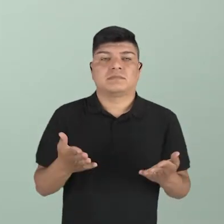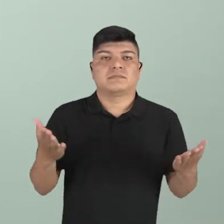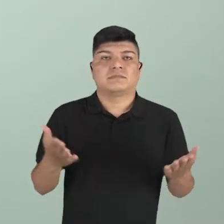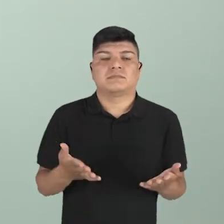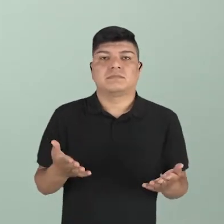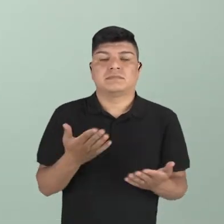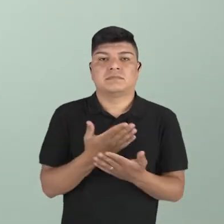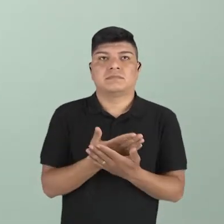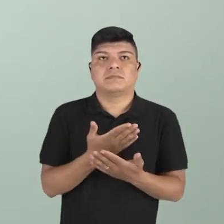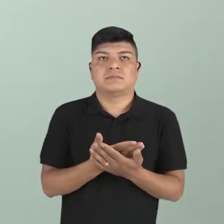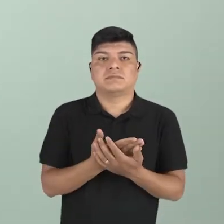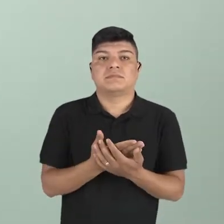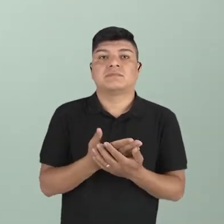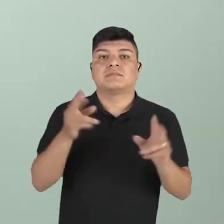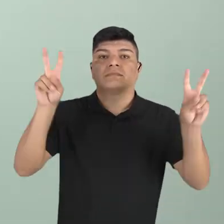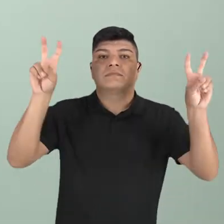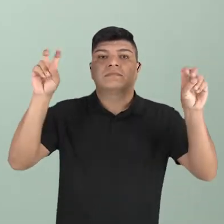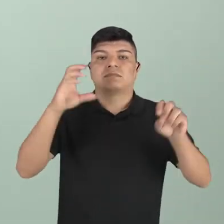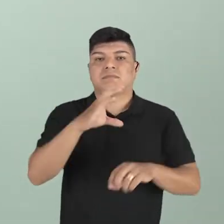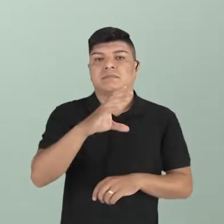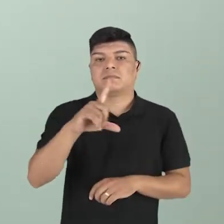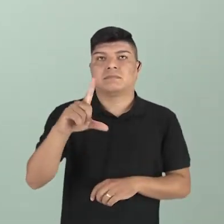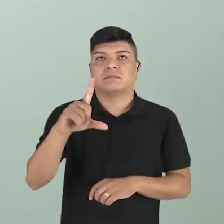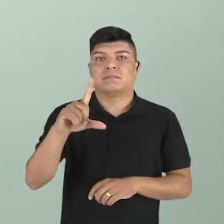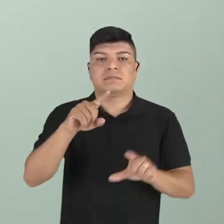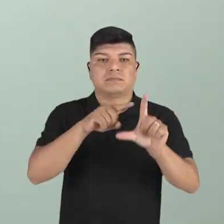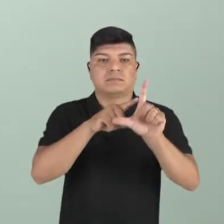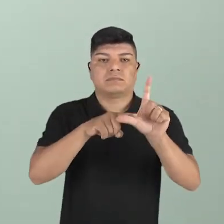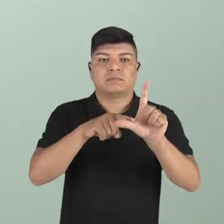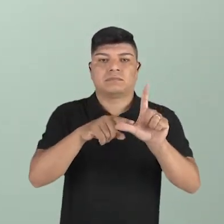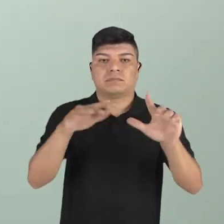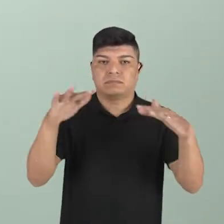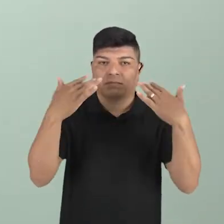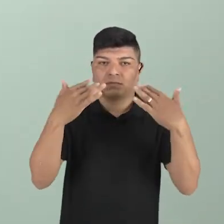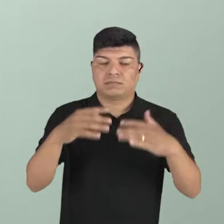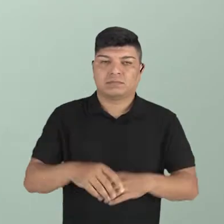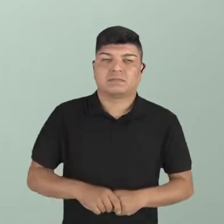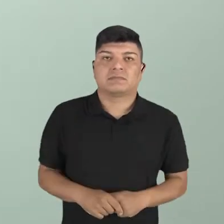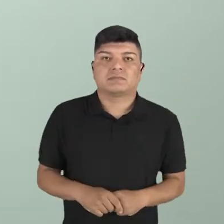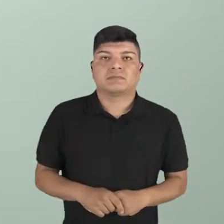nós iremos estudar a classificação de ângulos. Acompanhem comigo.